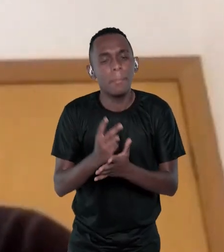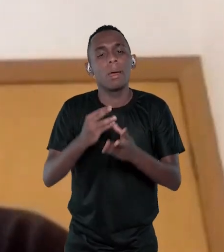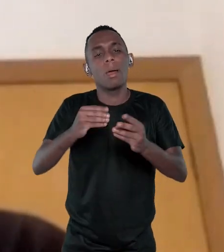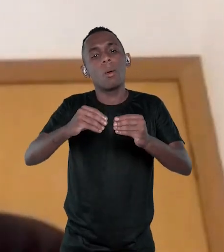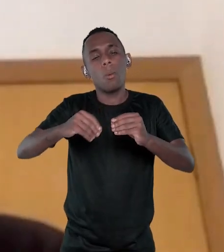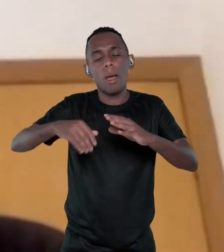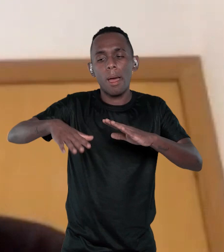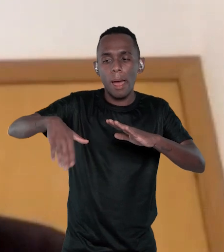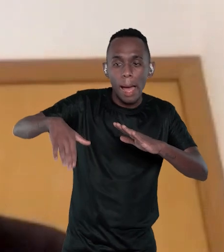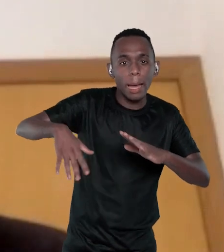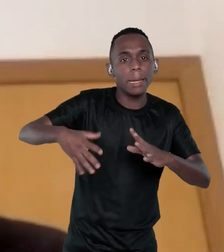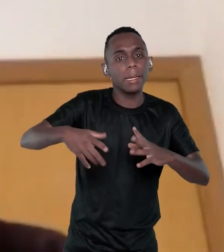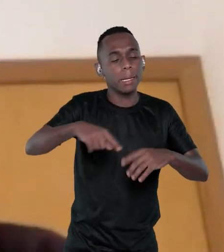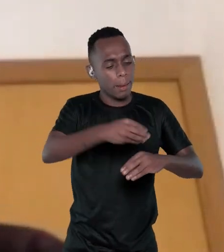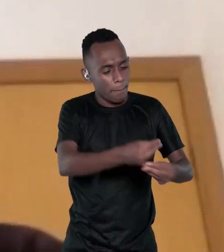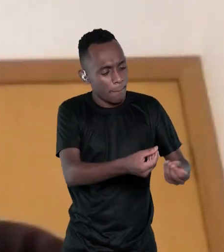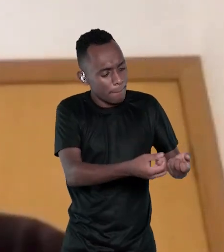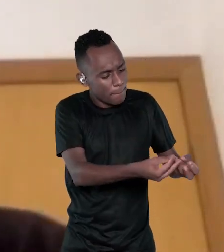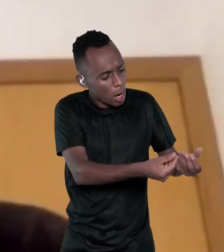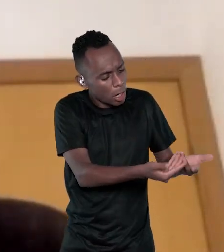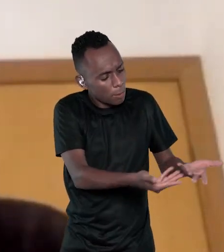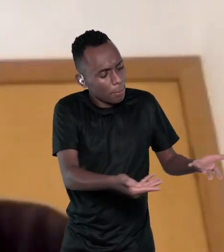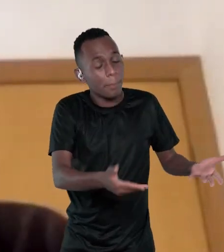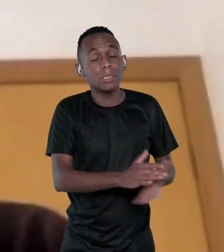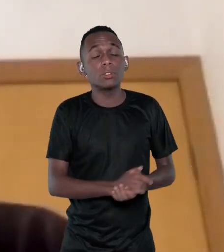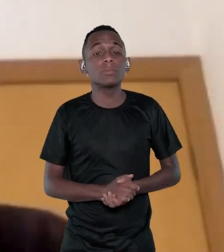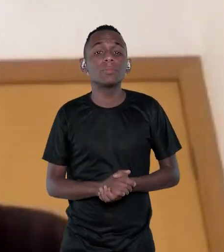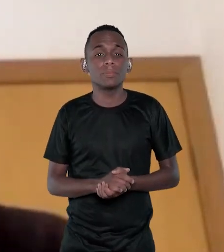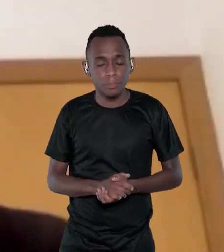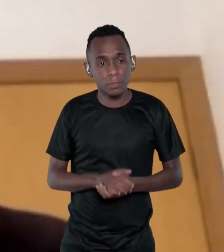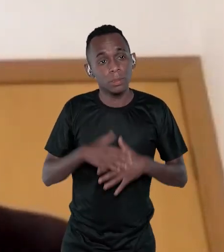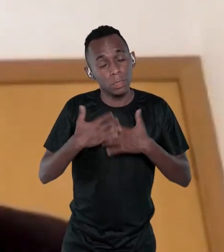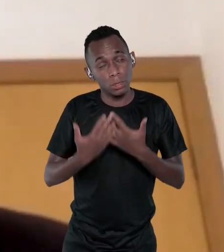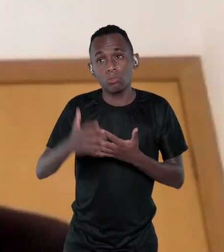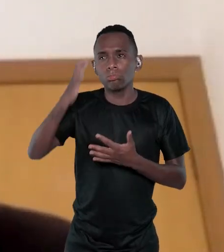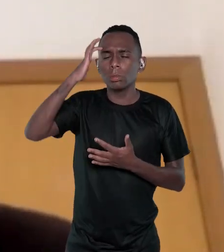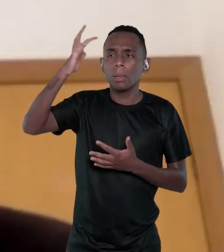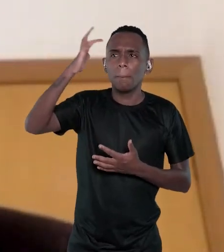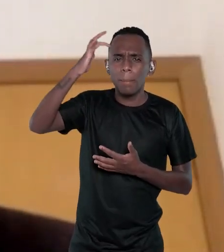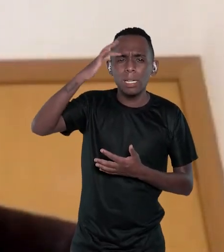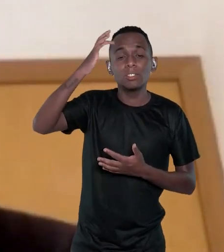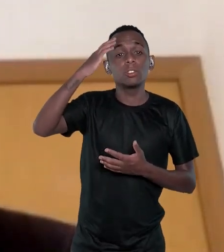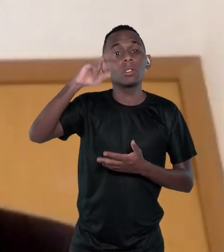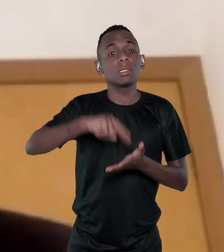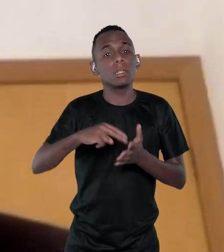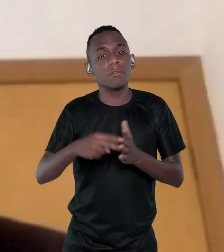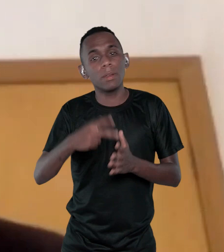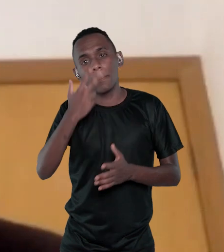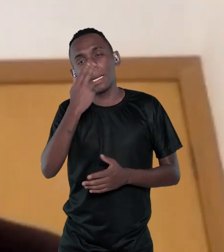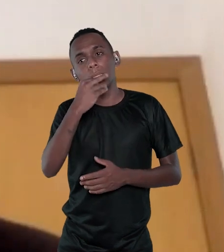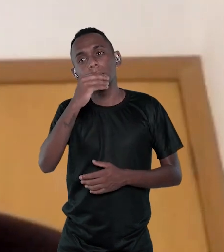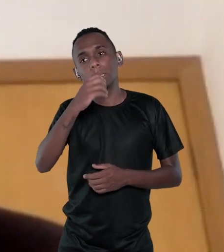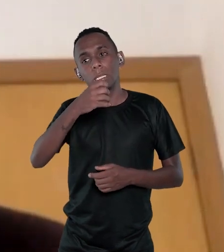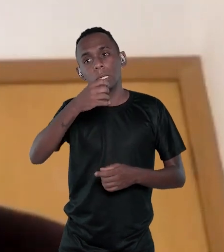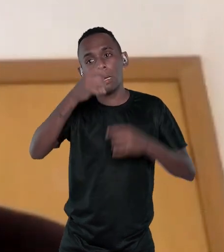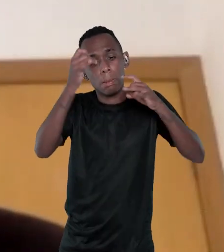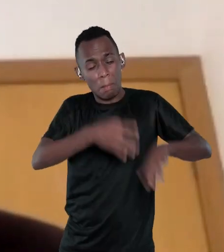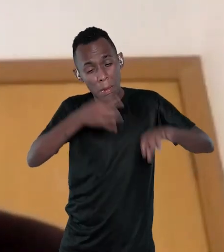ilustração do livro, sempre com areia por baixo. É uma alusão que a gente faz